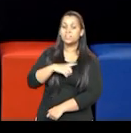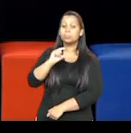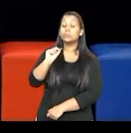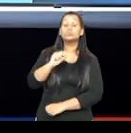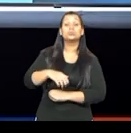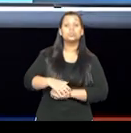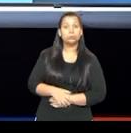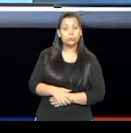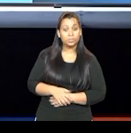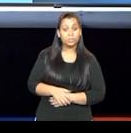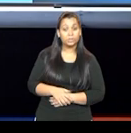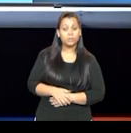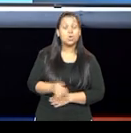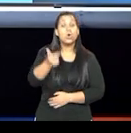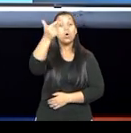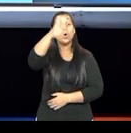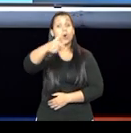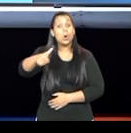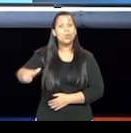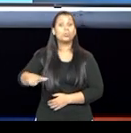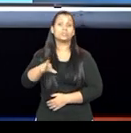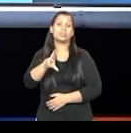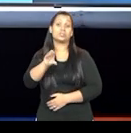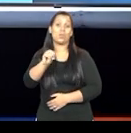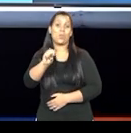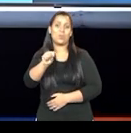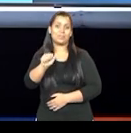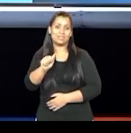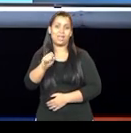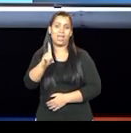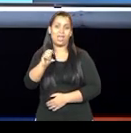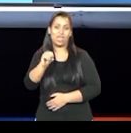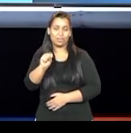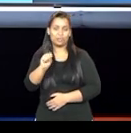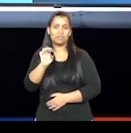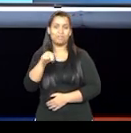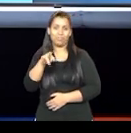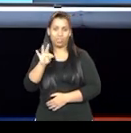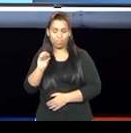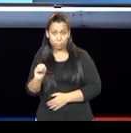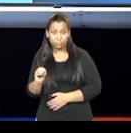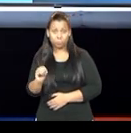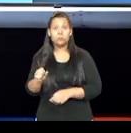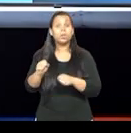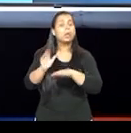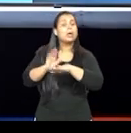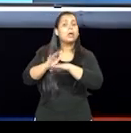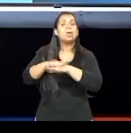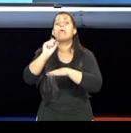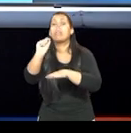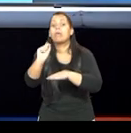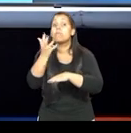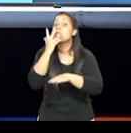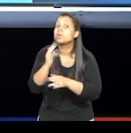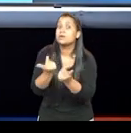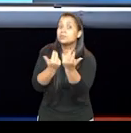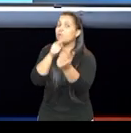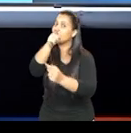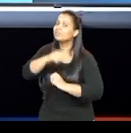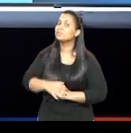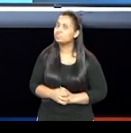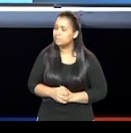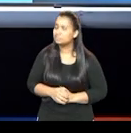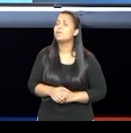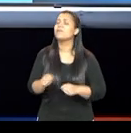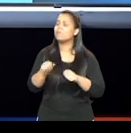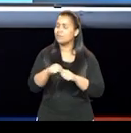quê? Outras rosas dos ventos, feitas por crianças como vocês. E é esse o desafio.